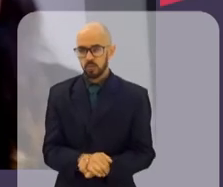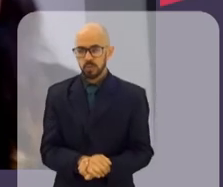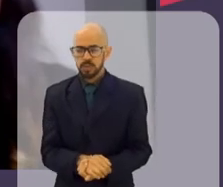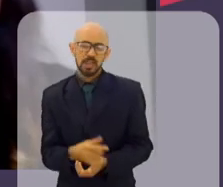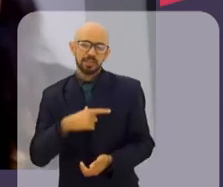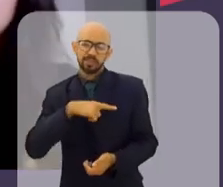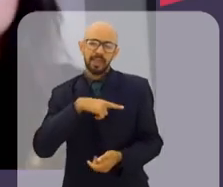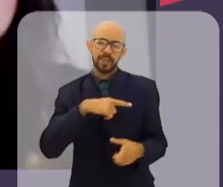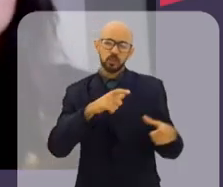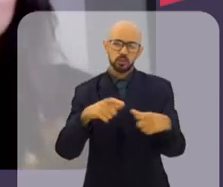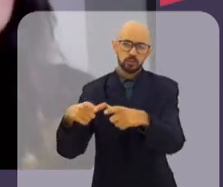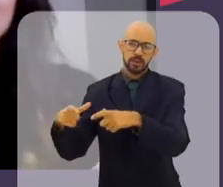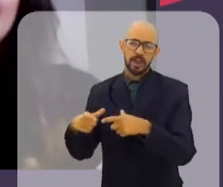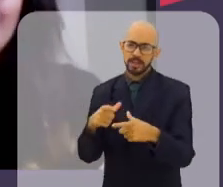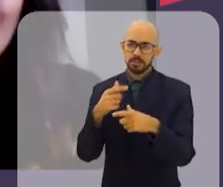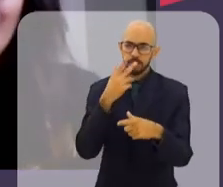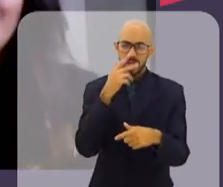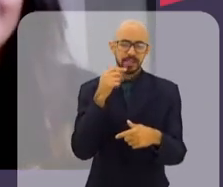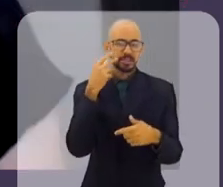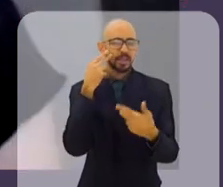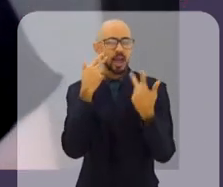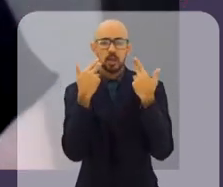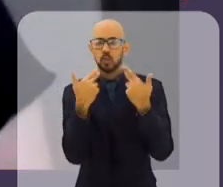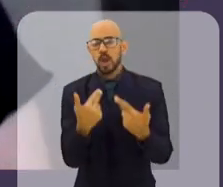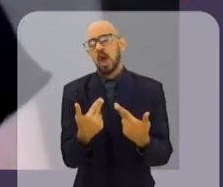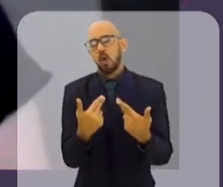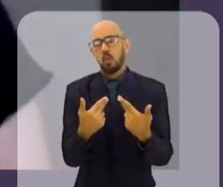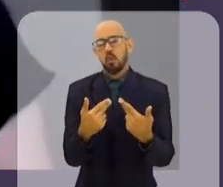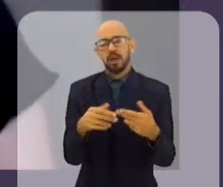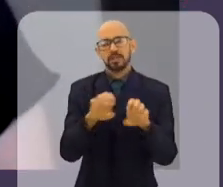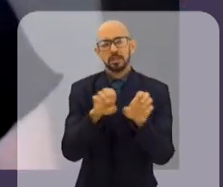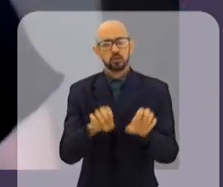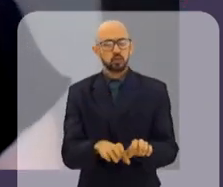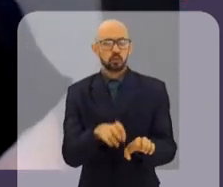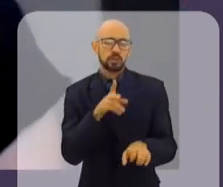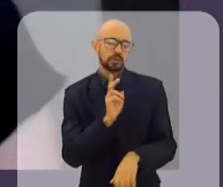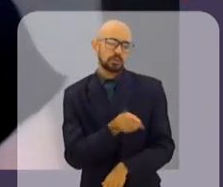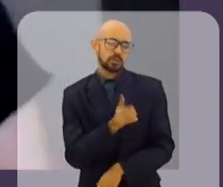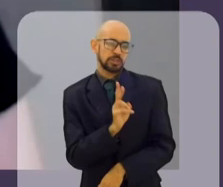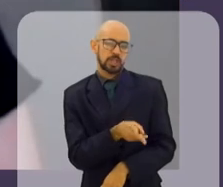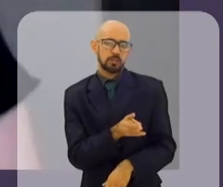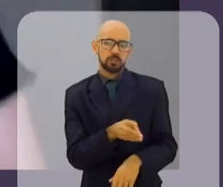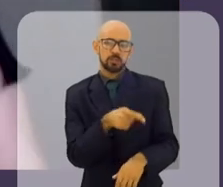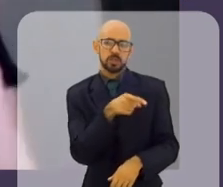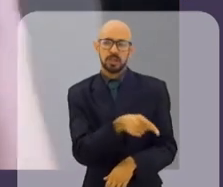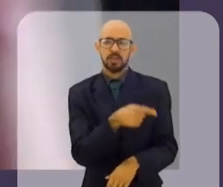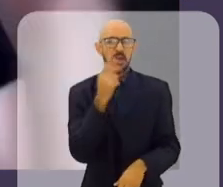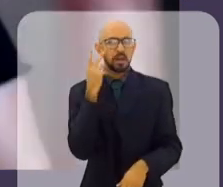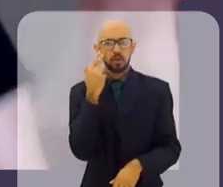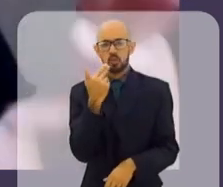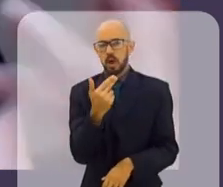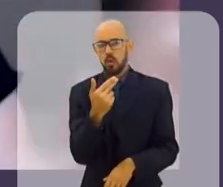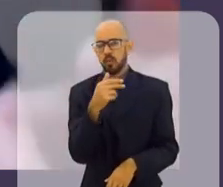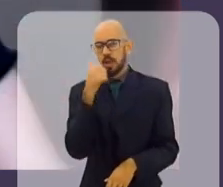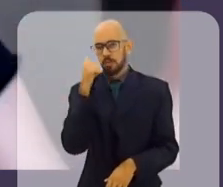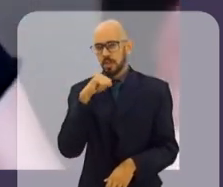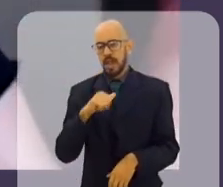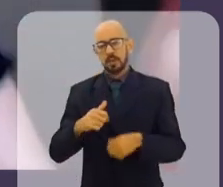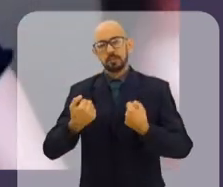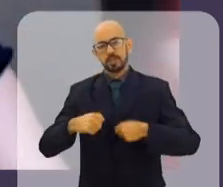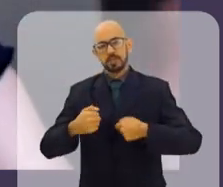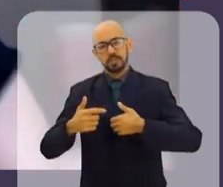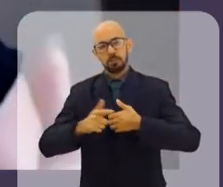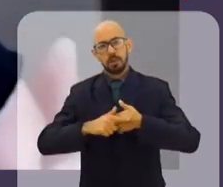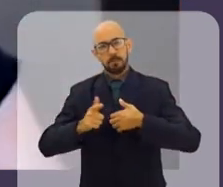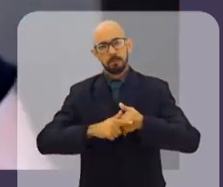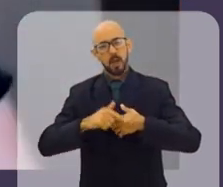você tem isso como se fosse natural, né? Como se essa estrutura sempre tivesse, tem ali, como se a mulher realmente tivesse seu